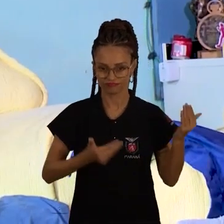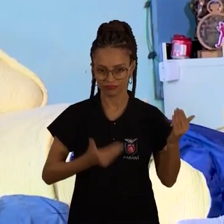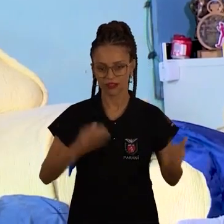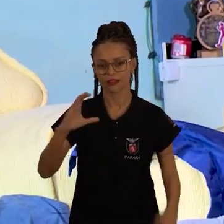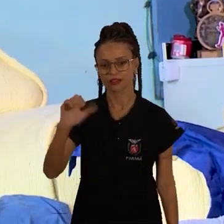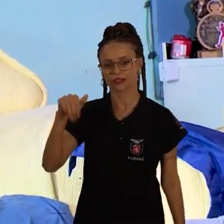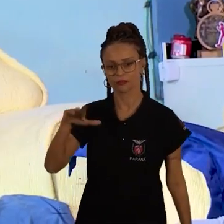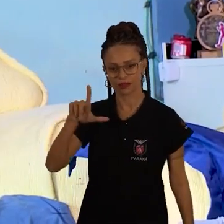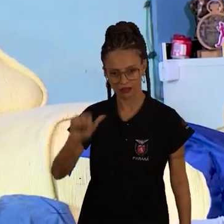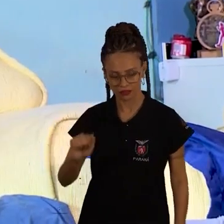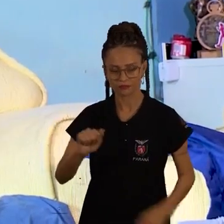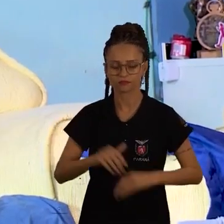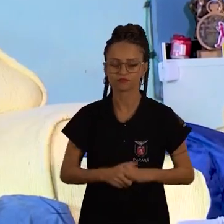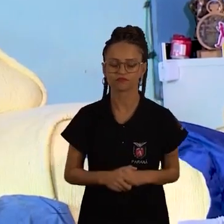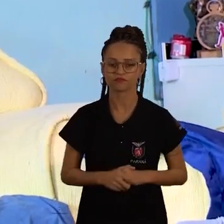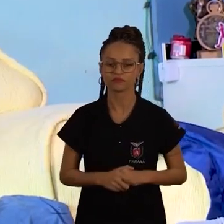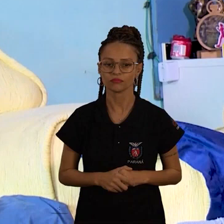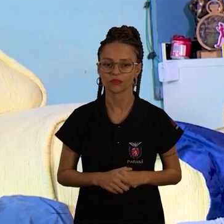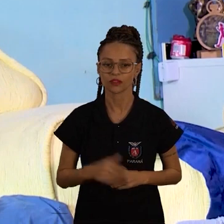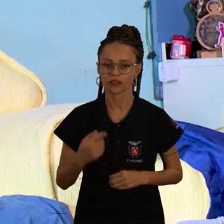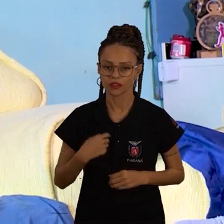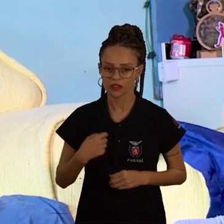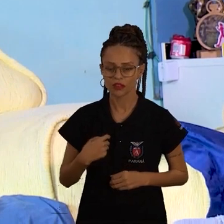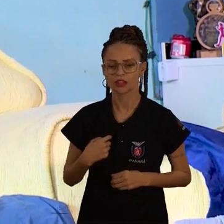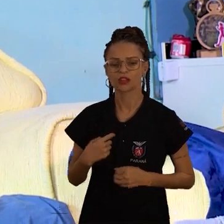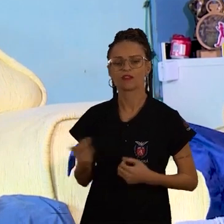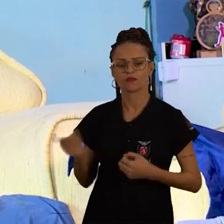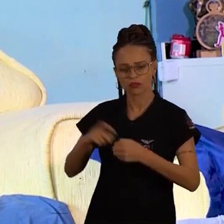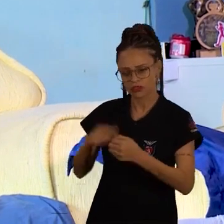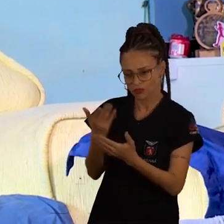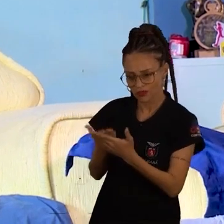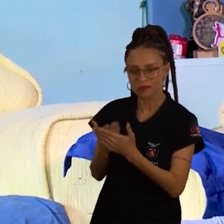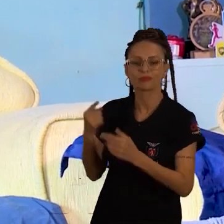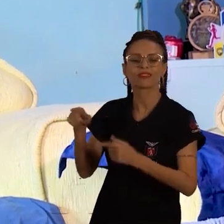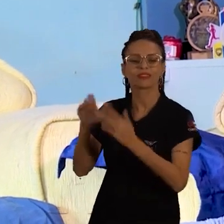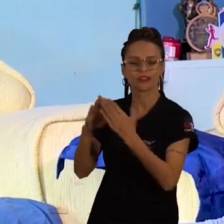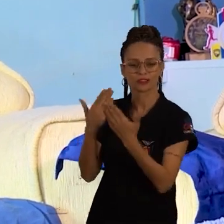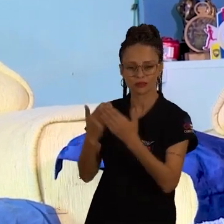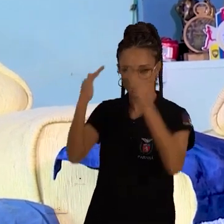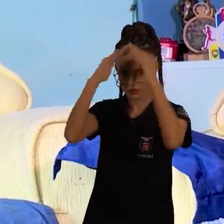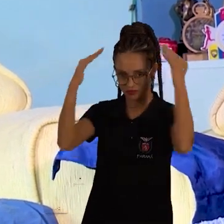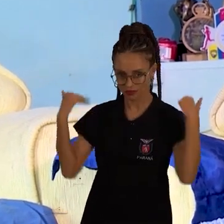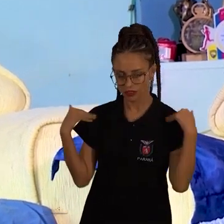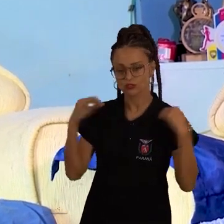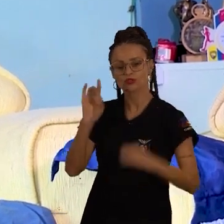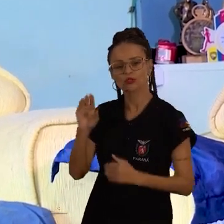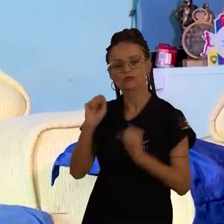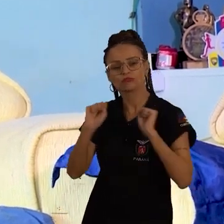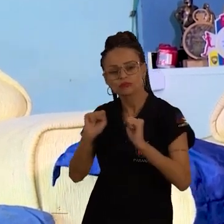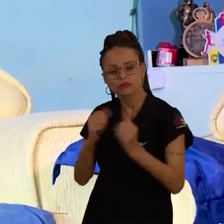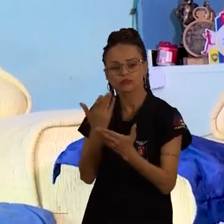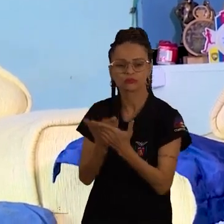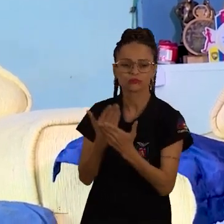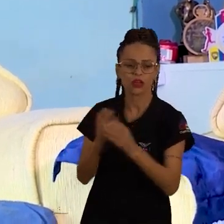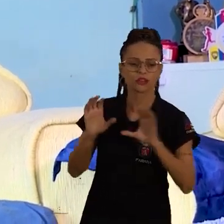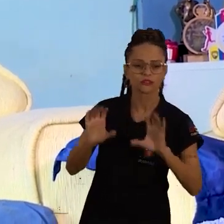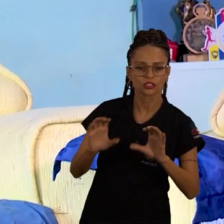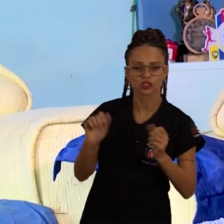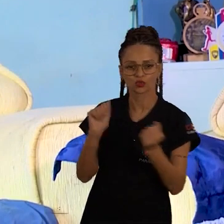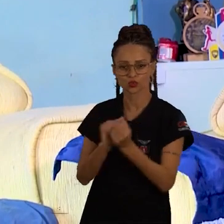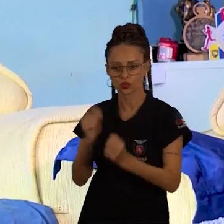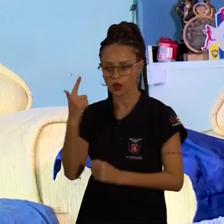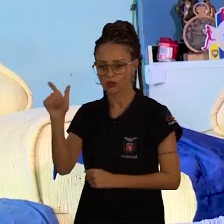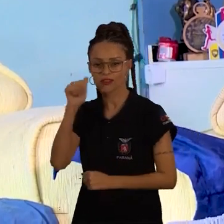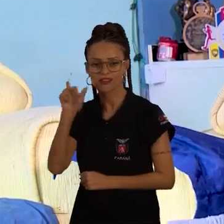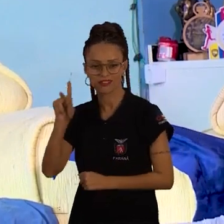Eu tinha voltado a sair com a irmã para estudar, porque lá no colégio das irmãs a gente só podia estudar assim, com a outra irmã que